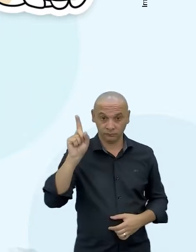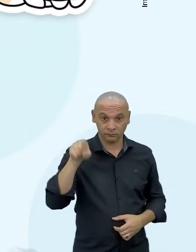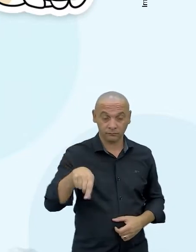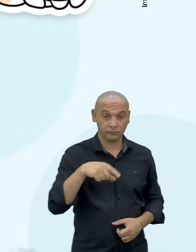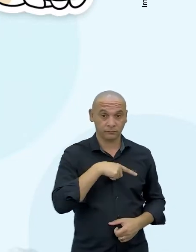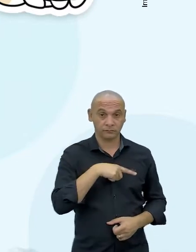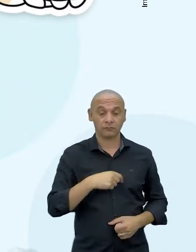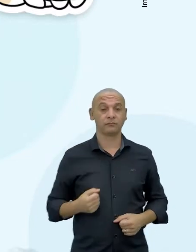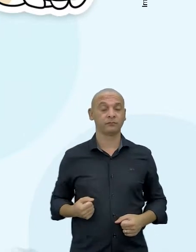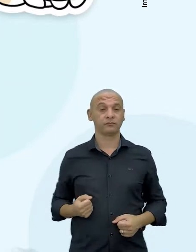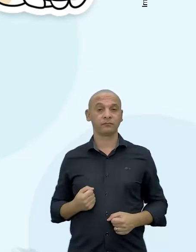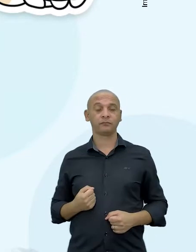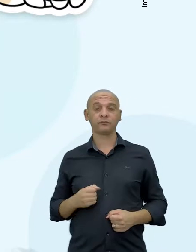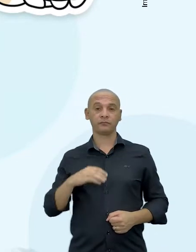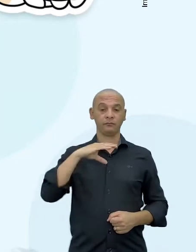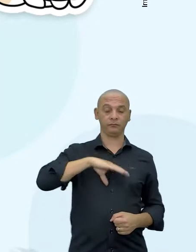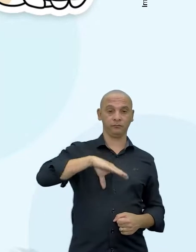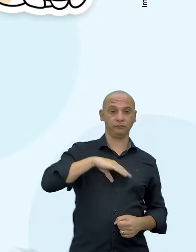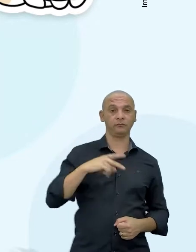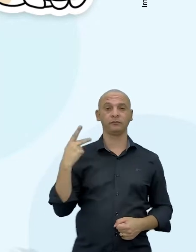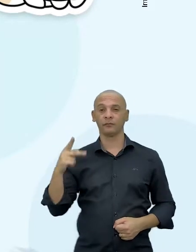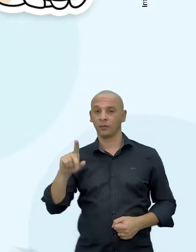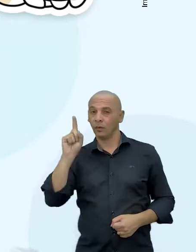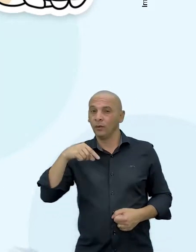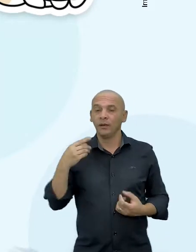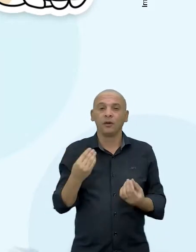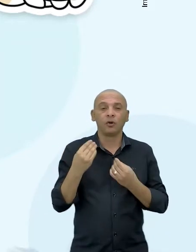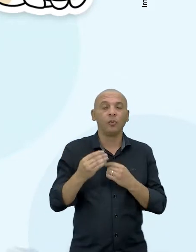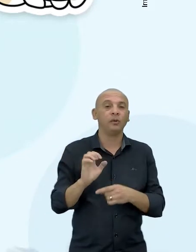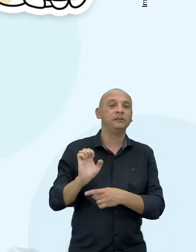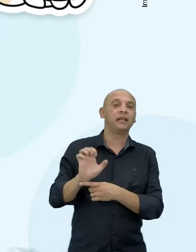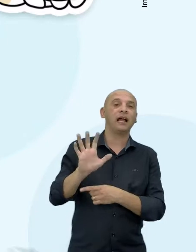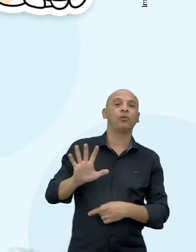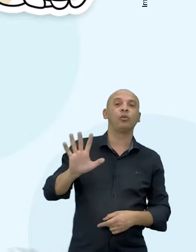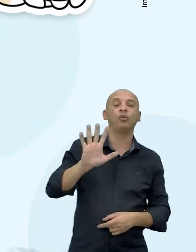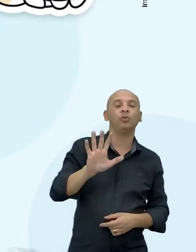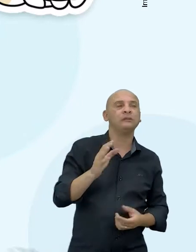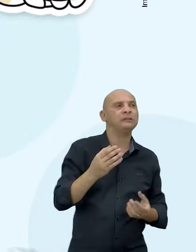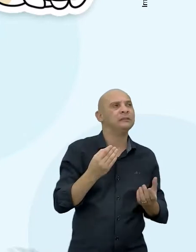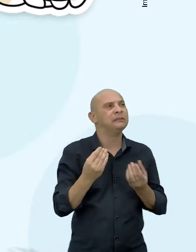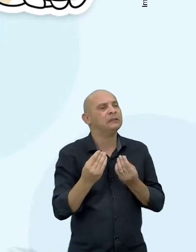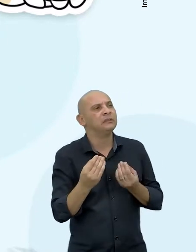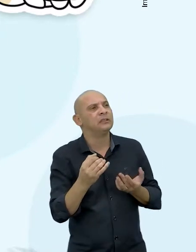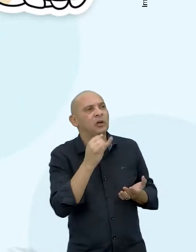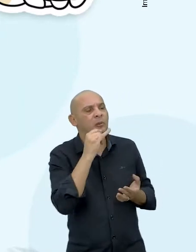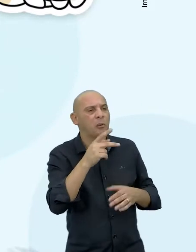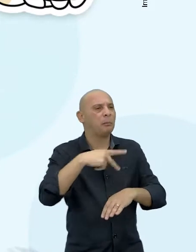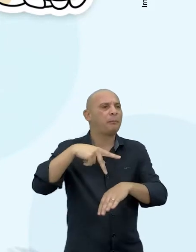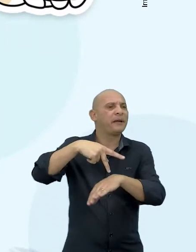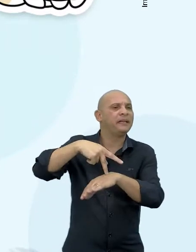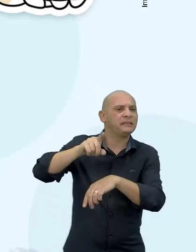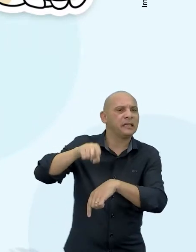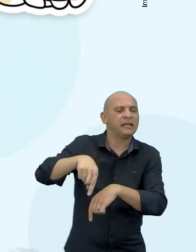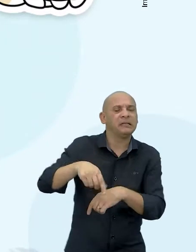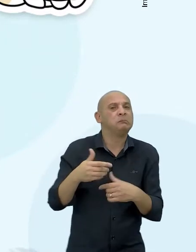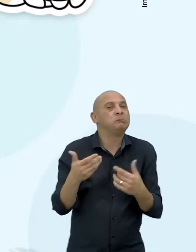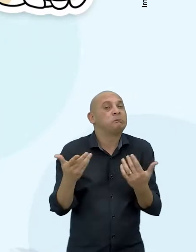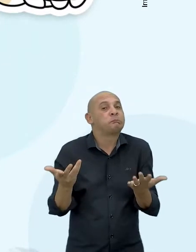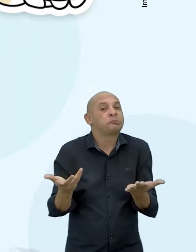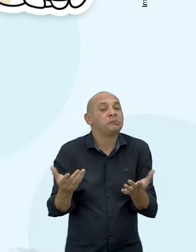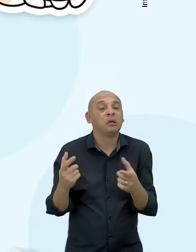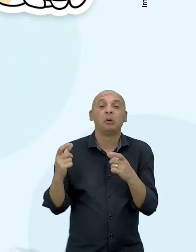falar sobre um tema. Você quer falar sobre a sua escola só? Você quer falar sobre o seu bairro? Você quer falar sobre a sua cidade? Você quer